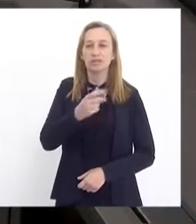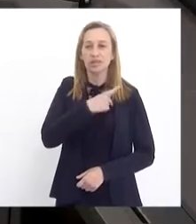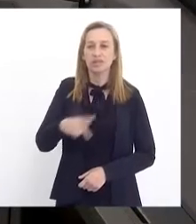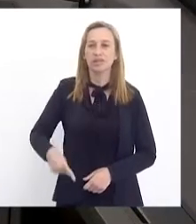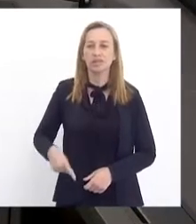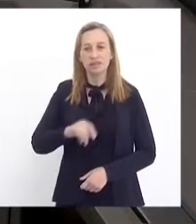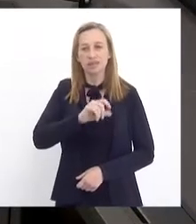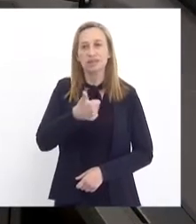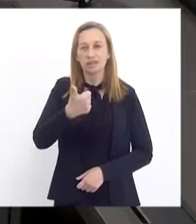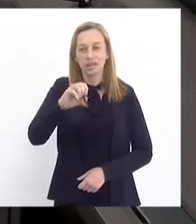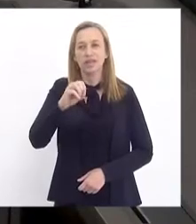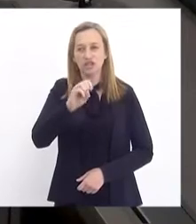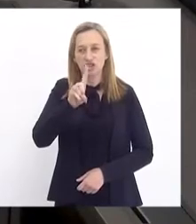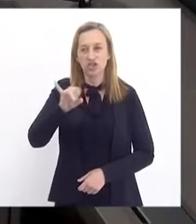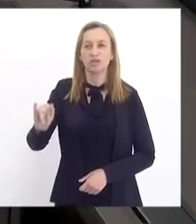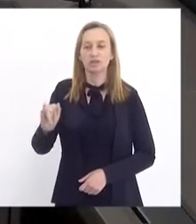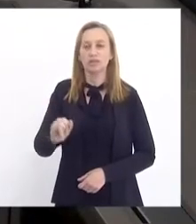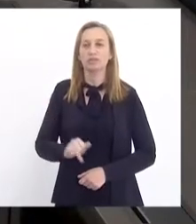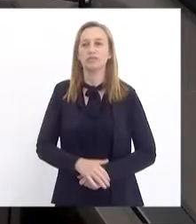são 10 dias.